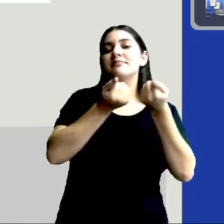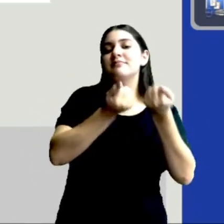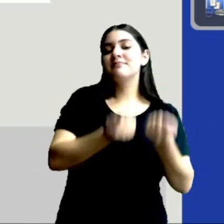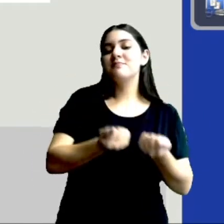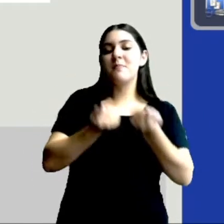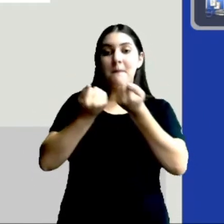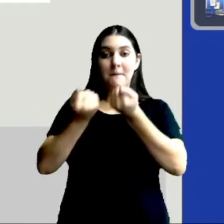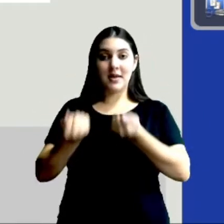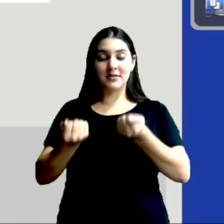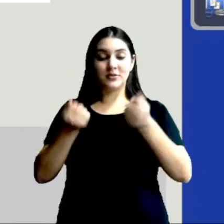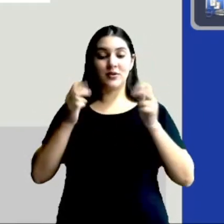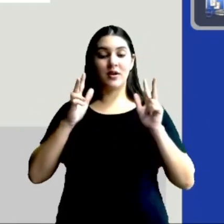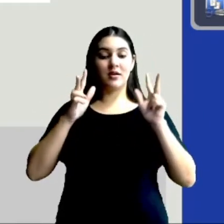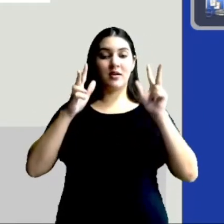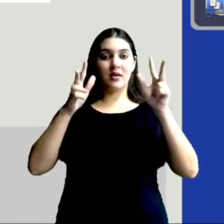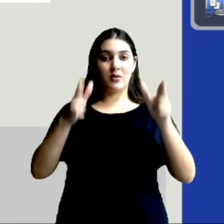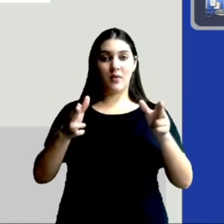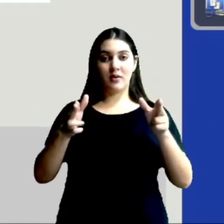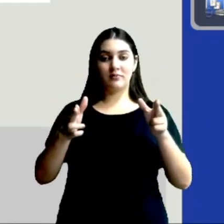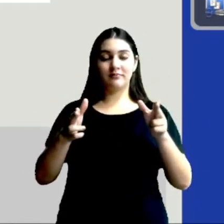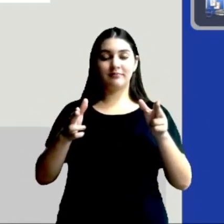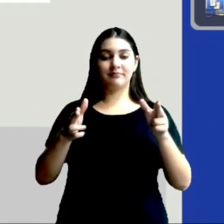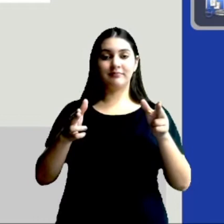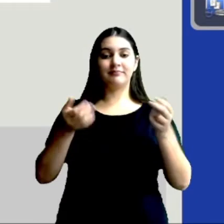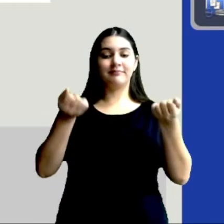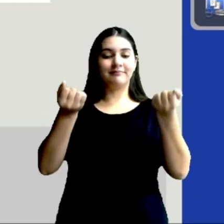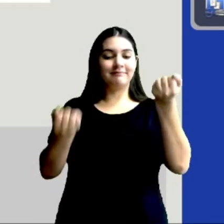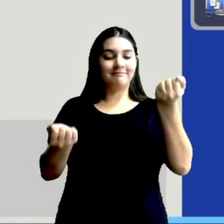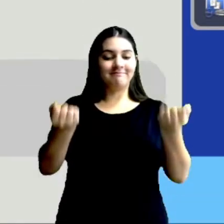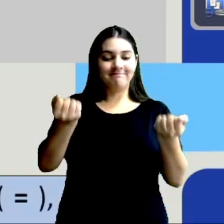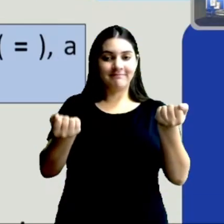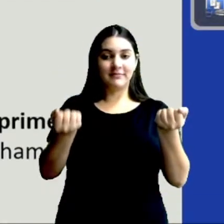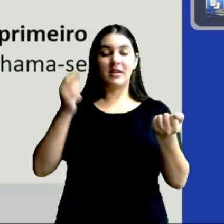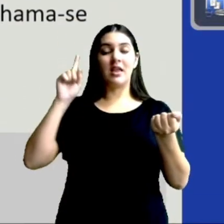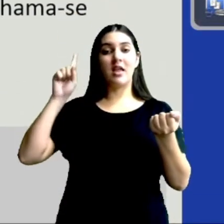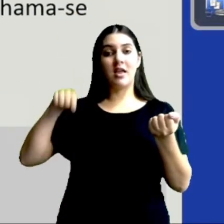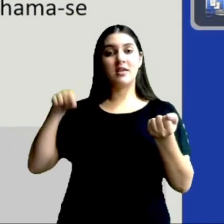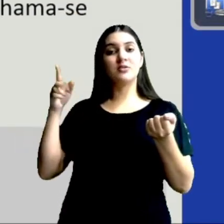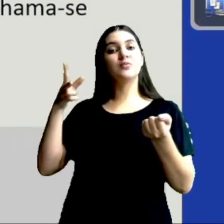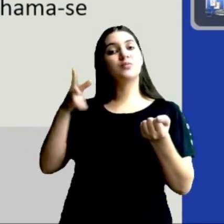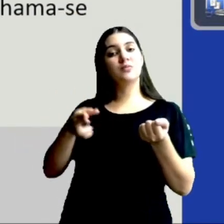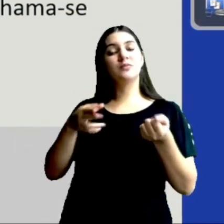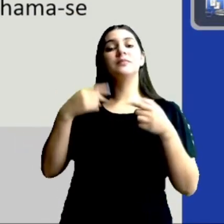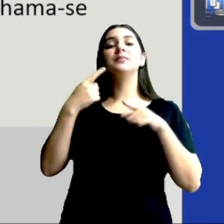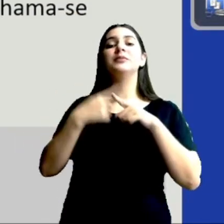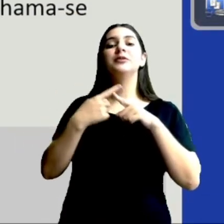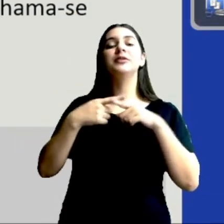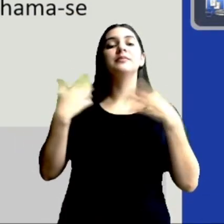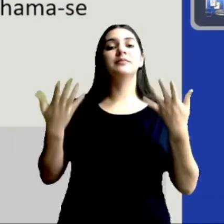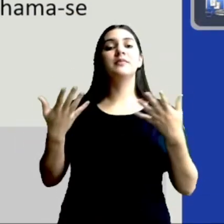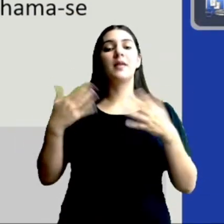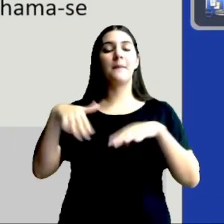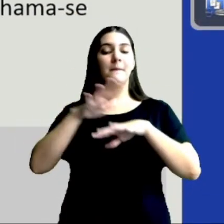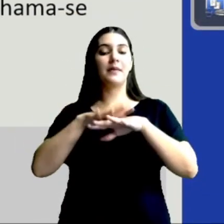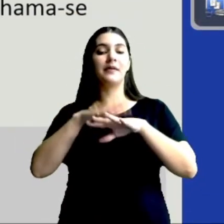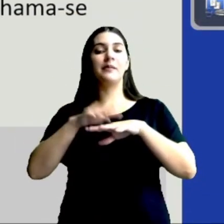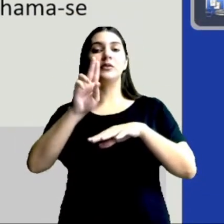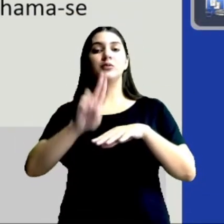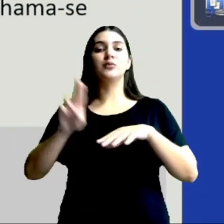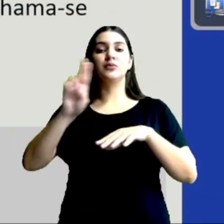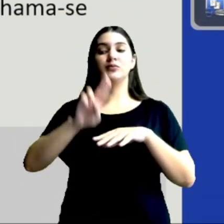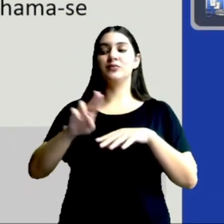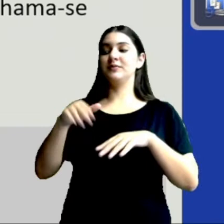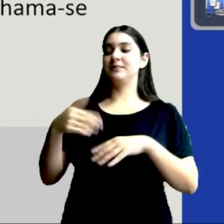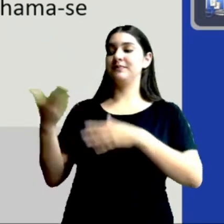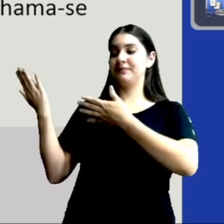um dos pratos é igual ao peso do outro. Isso daqui é uma igualdade, que em matemática a gente utiliza este